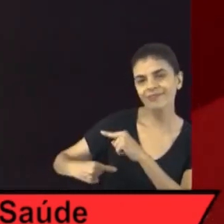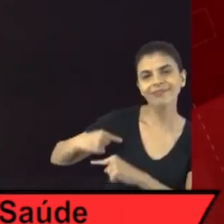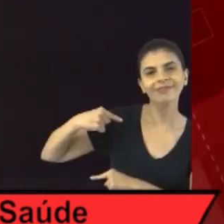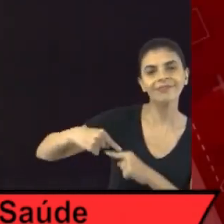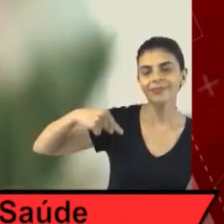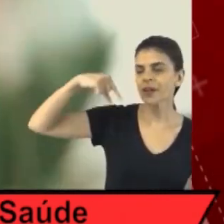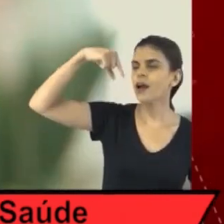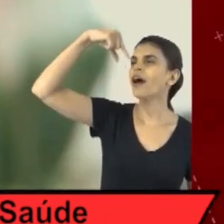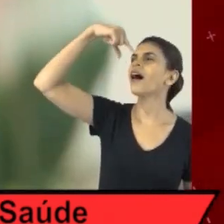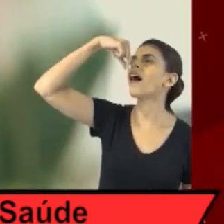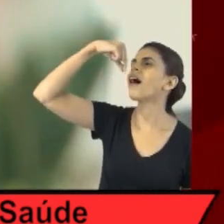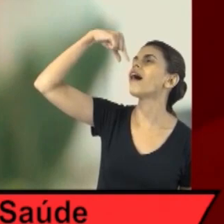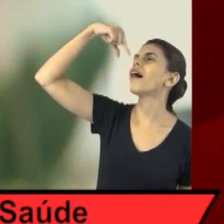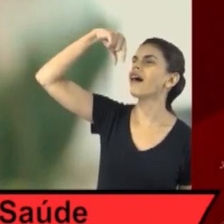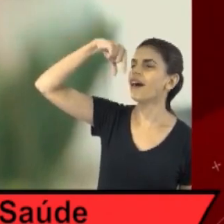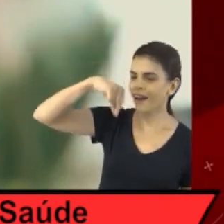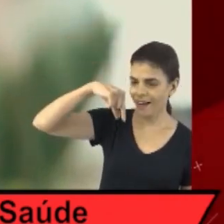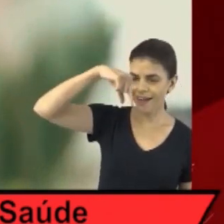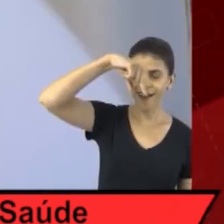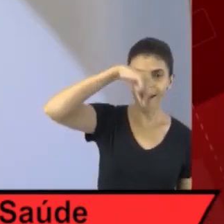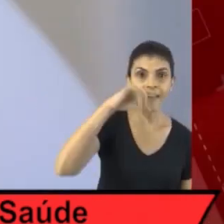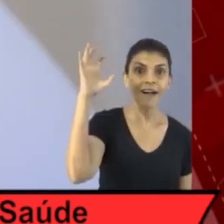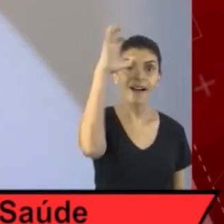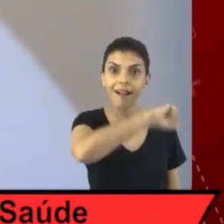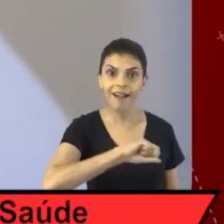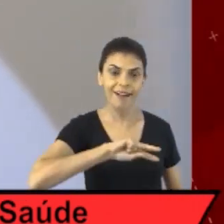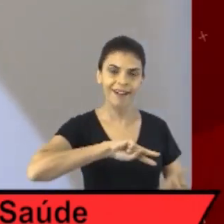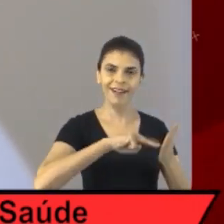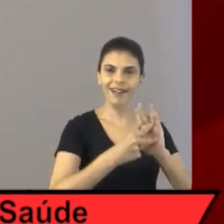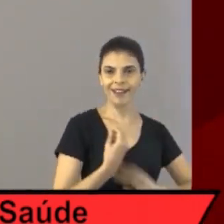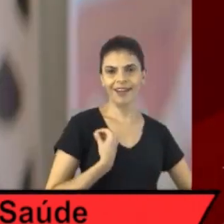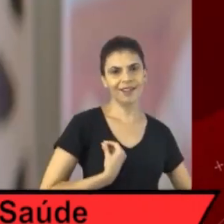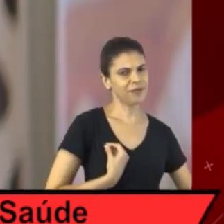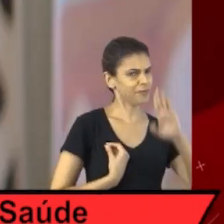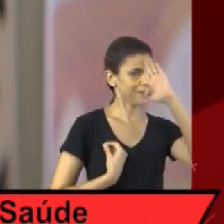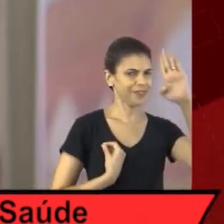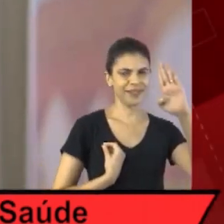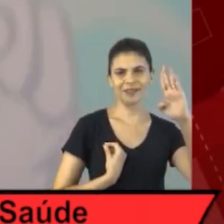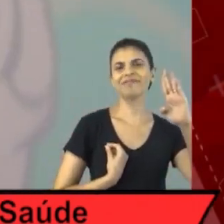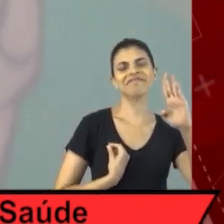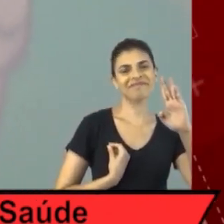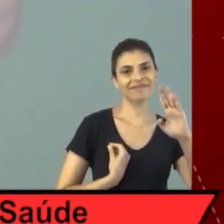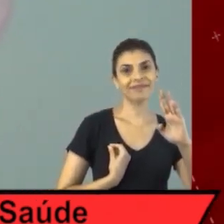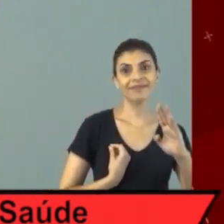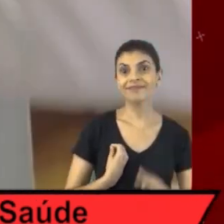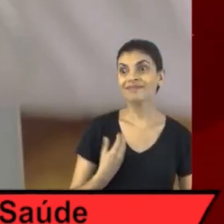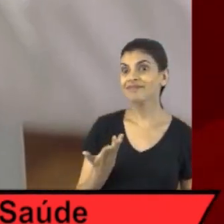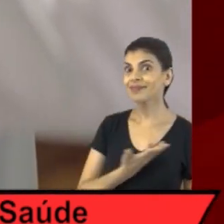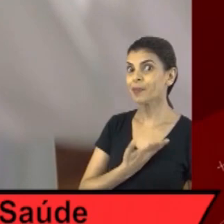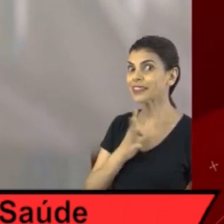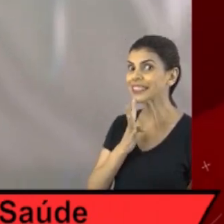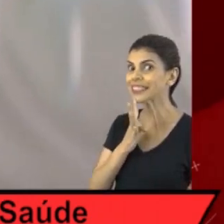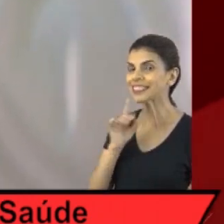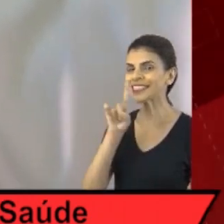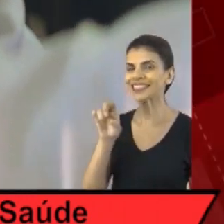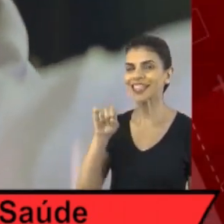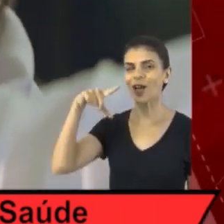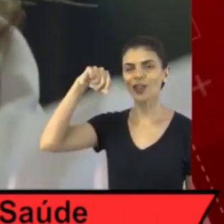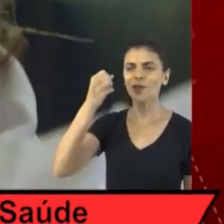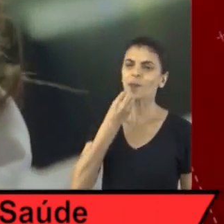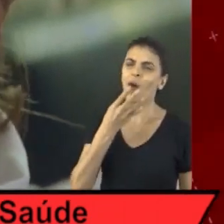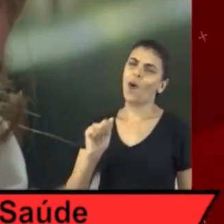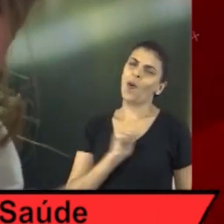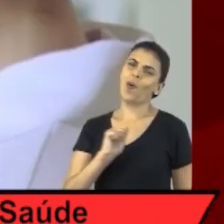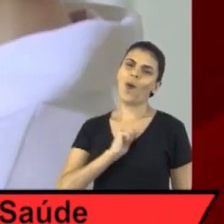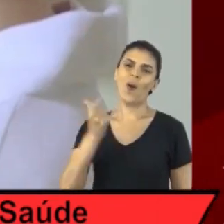geração, de gota em gota, foi com ele que aprendemos que não existe nada mais importante do que a vida. Ei, amigo Zé Gotinha, que bom te ter de